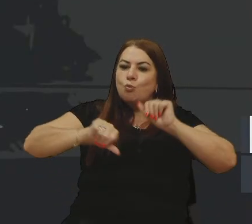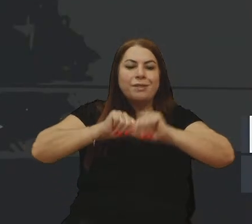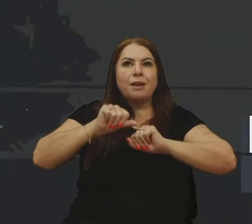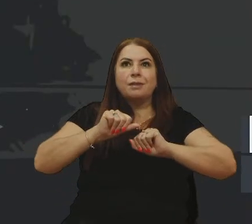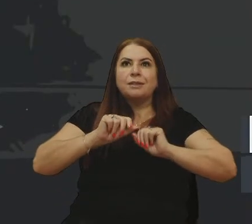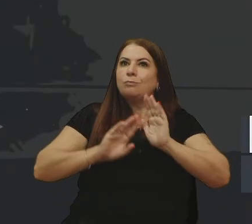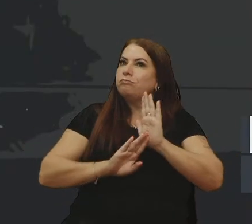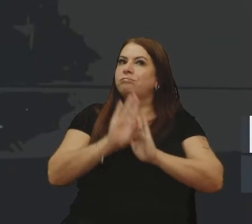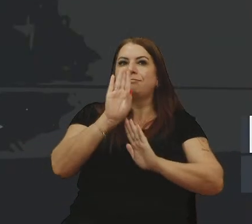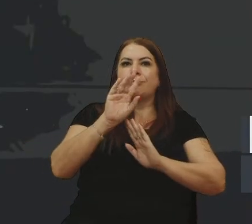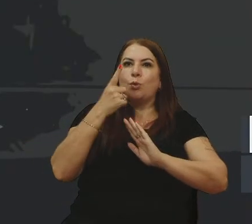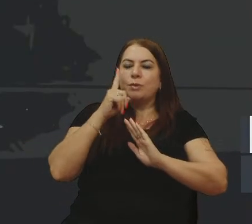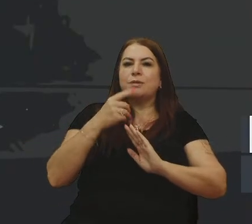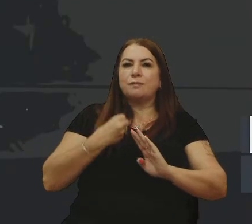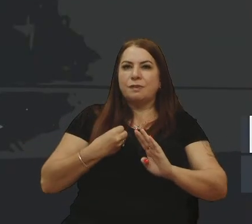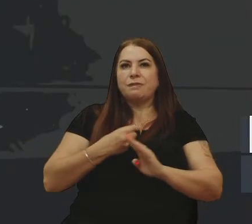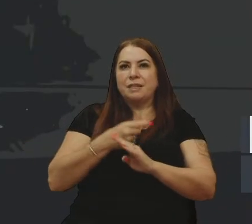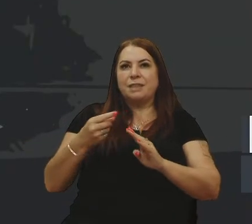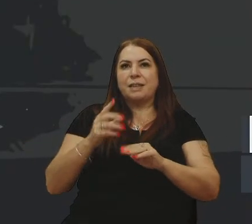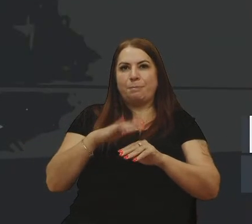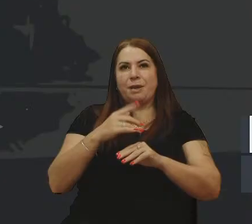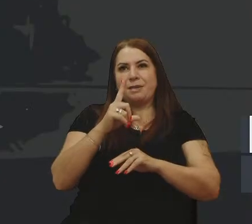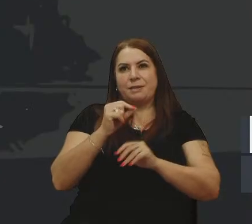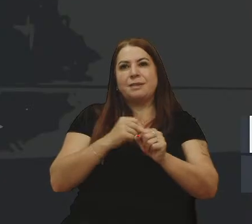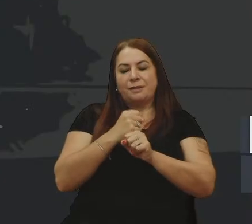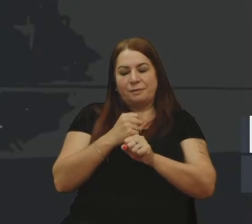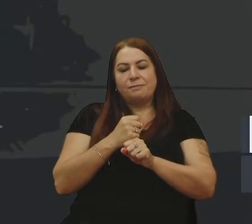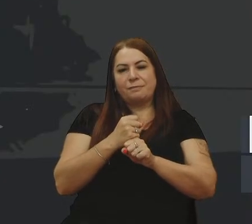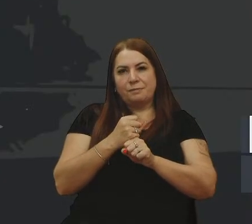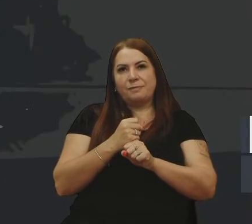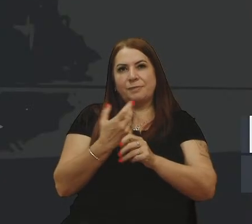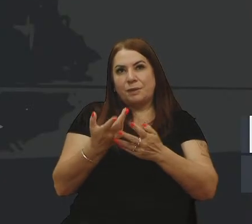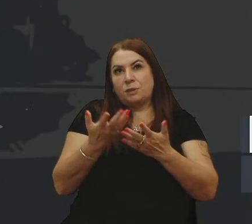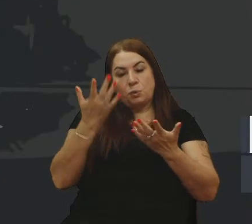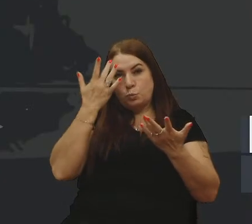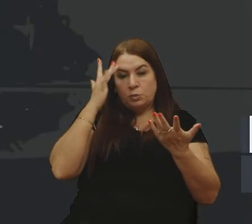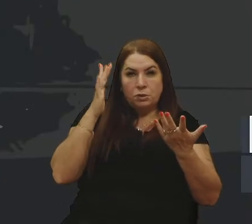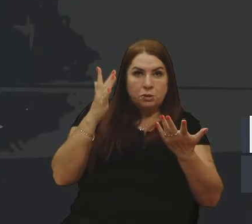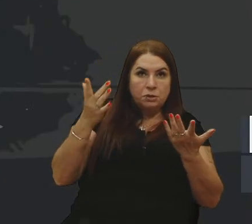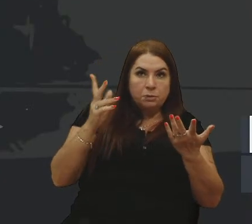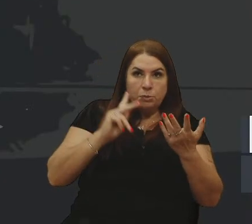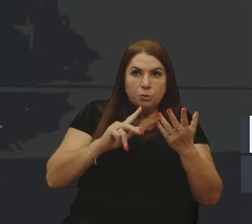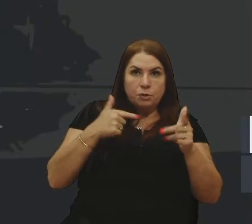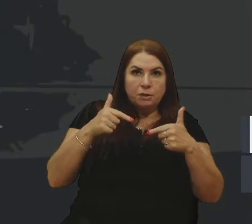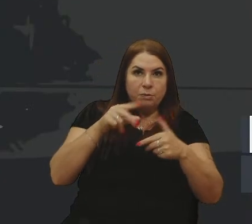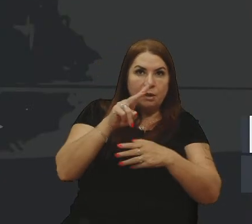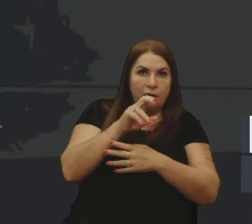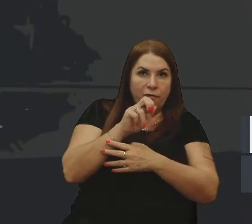up para ela poder sobreviver a mais 10 anos, né? Porque, eu não sei, tem alguém aqui que atua no varejo?